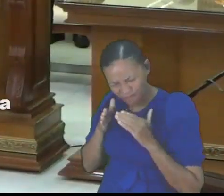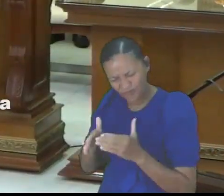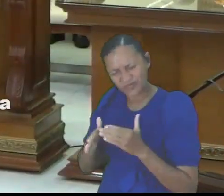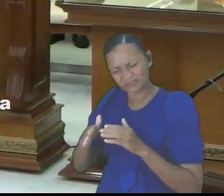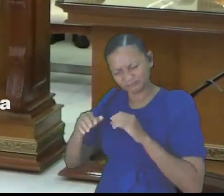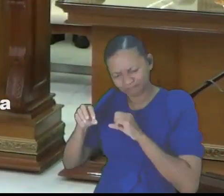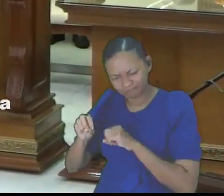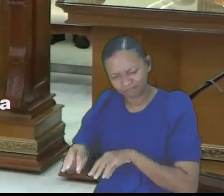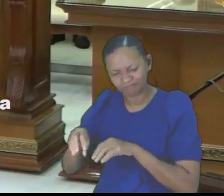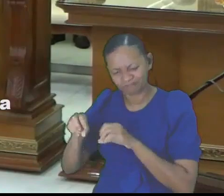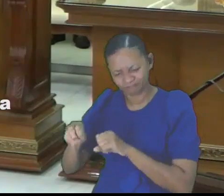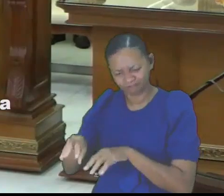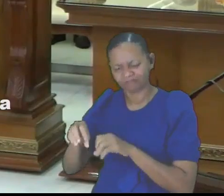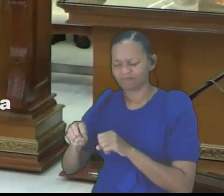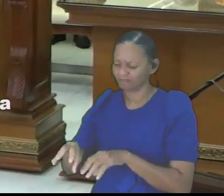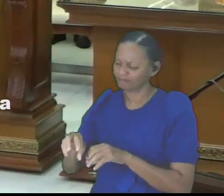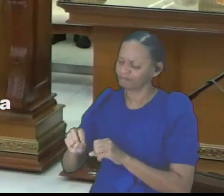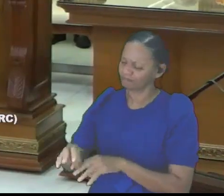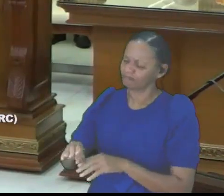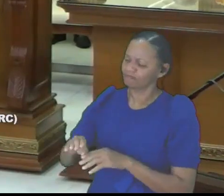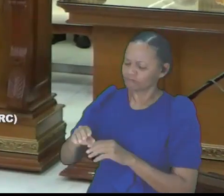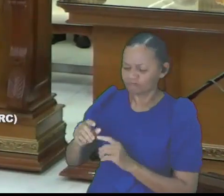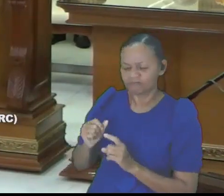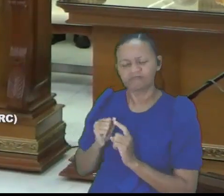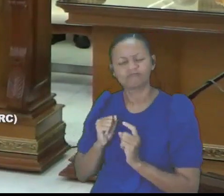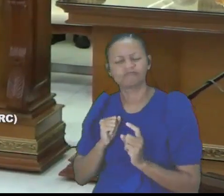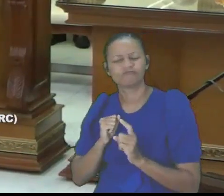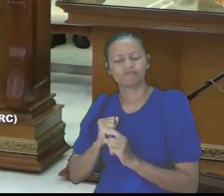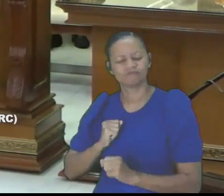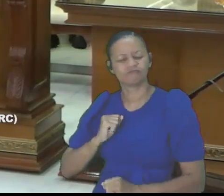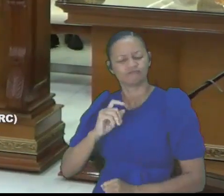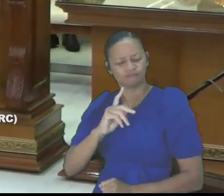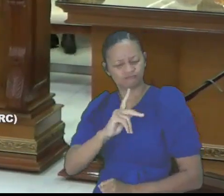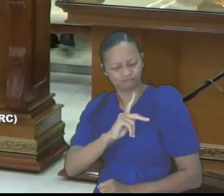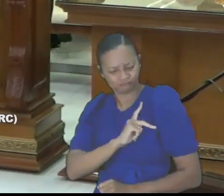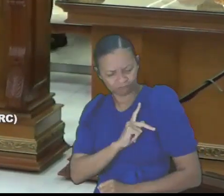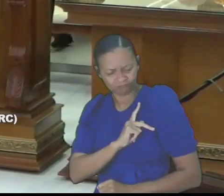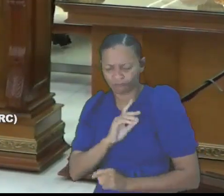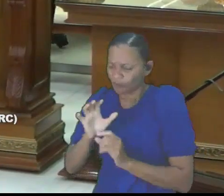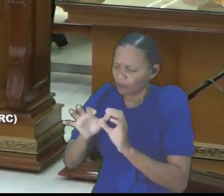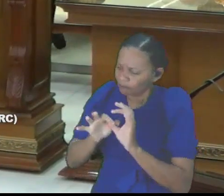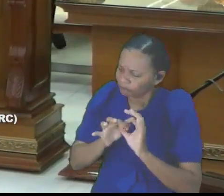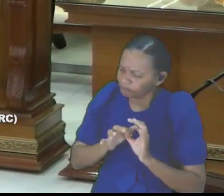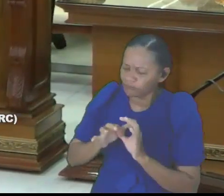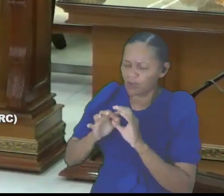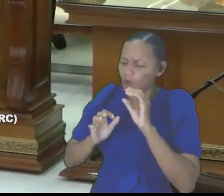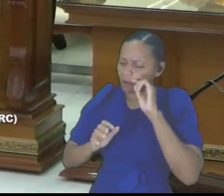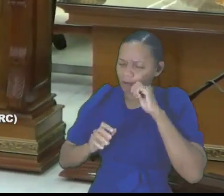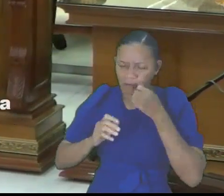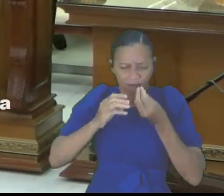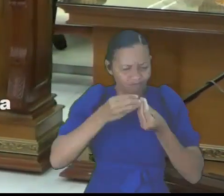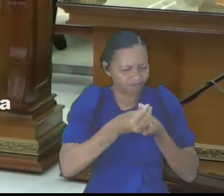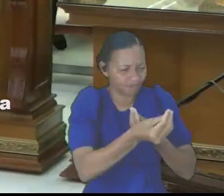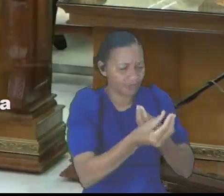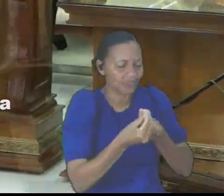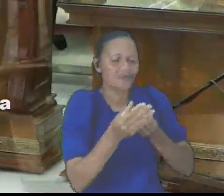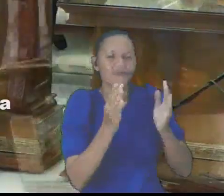na comunhão, e no partir do pão, e nas orações. Quem diz amém?